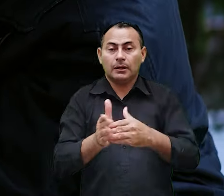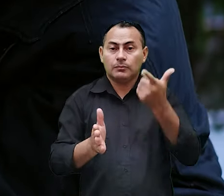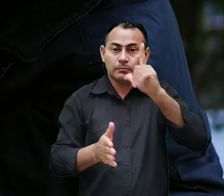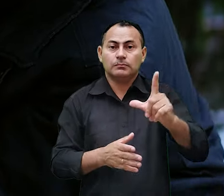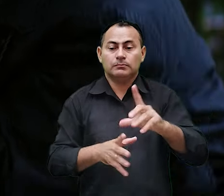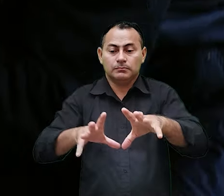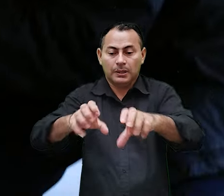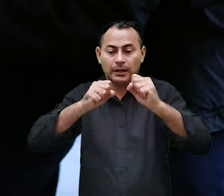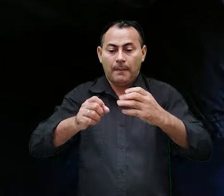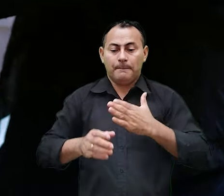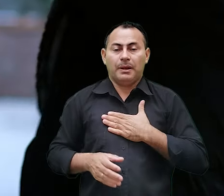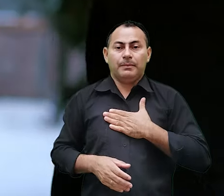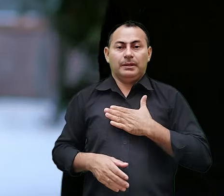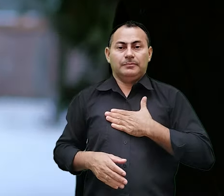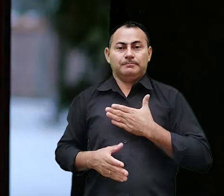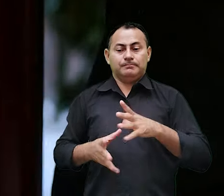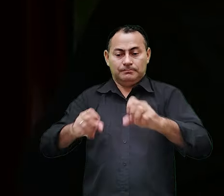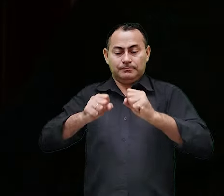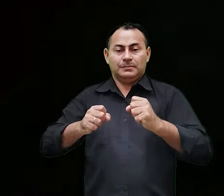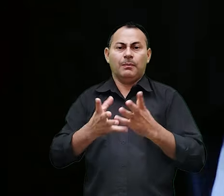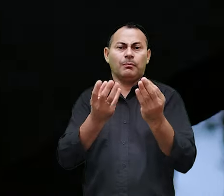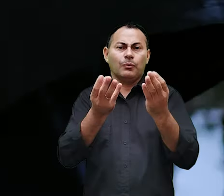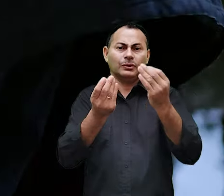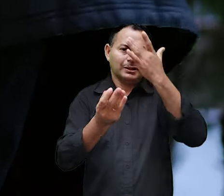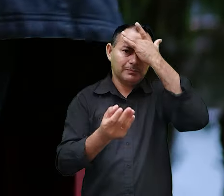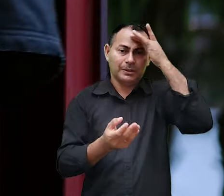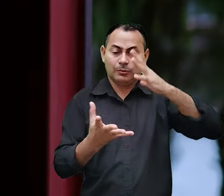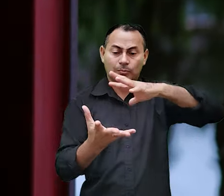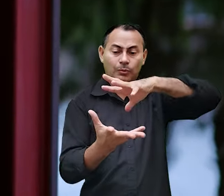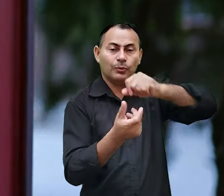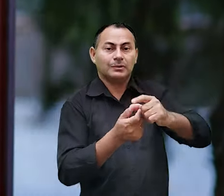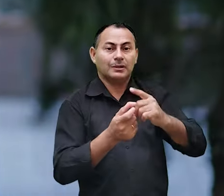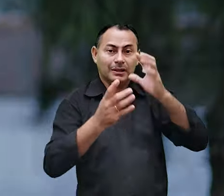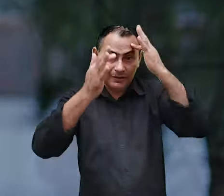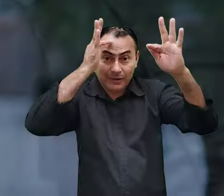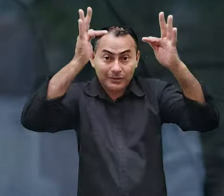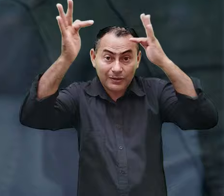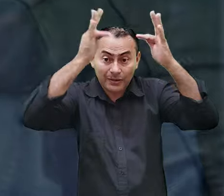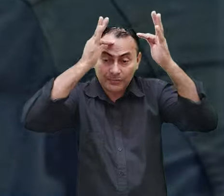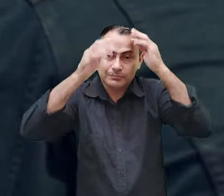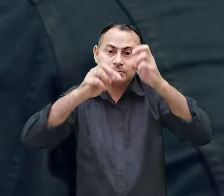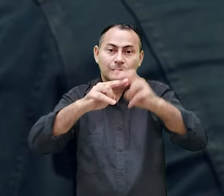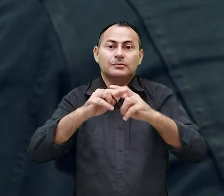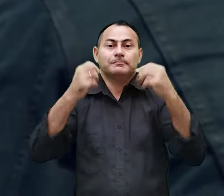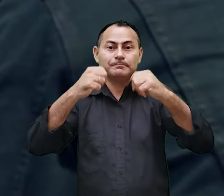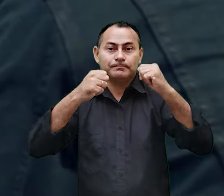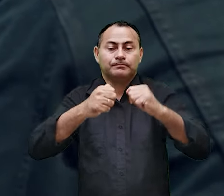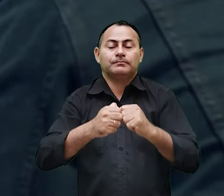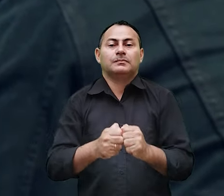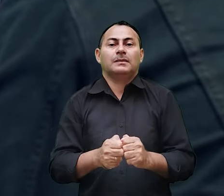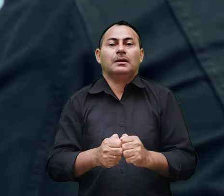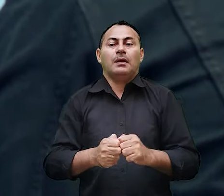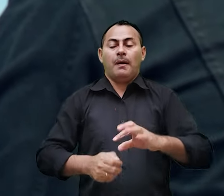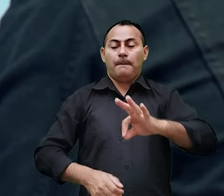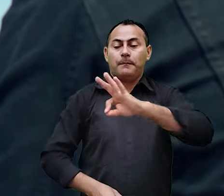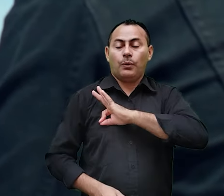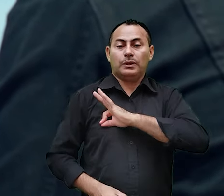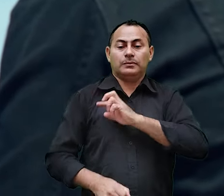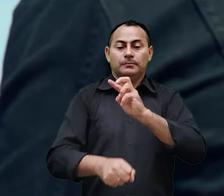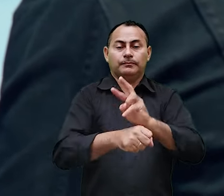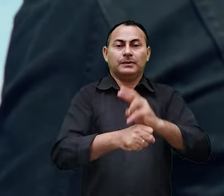seu, até que eu consiga pegar para mim. Tem muita gente no mundo com essa filosofia. Por isso precisamos